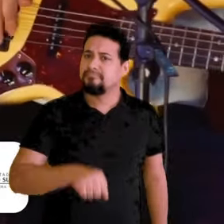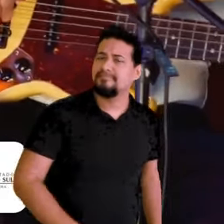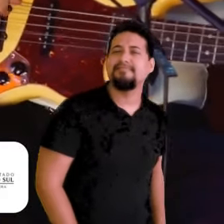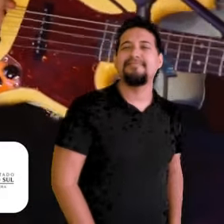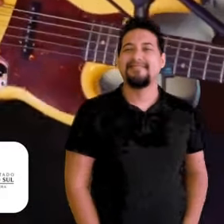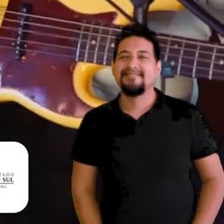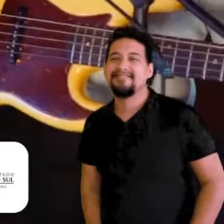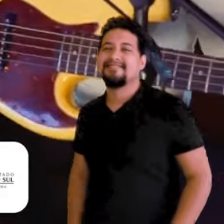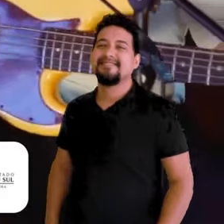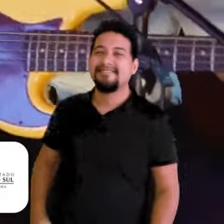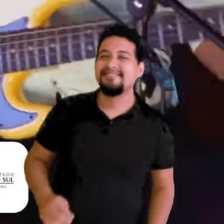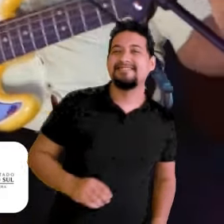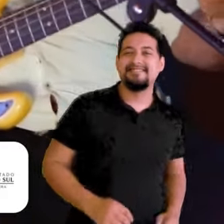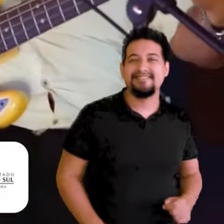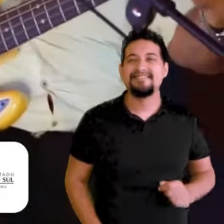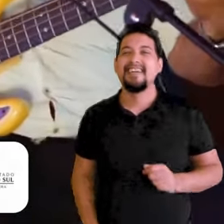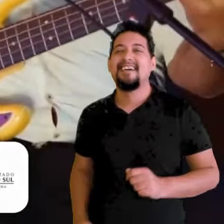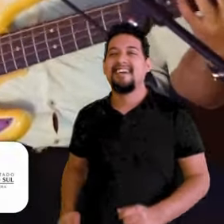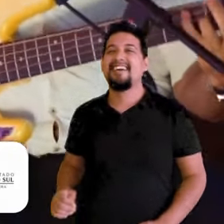companheiro. É, meu parceiro